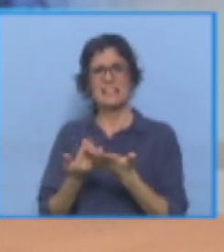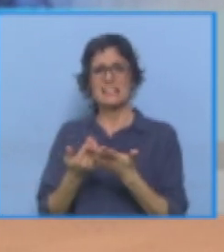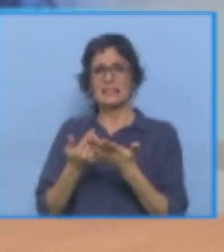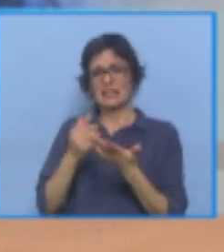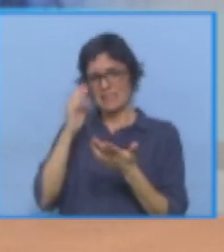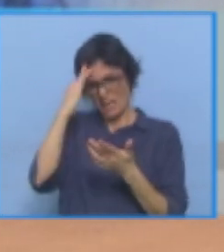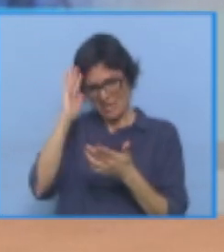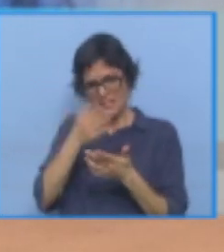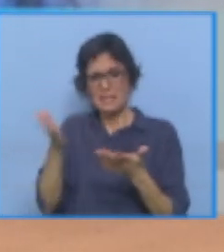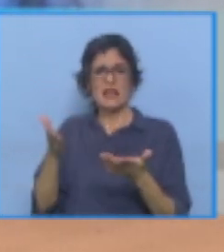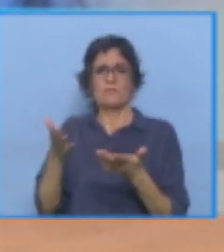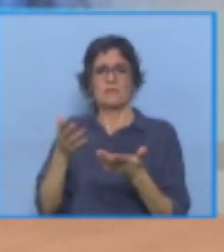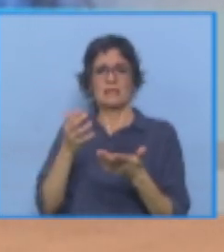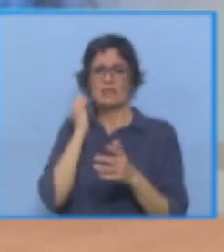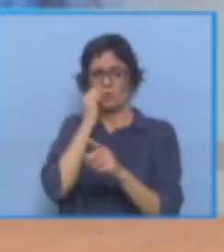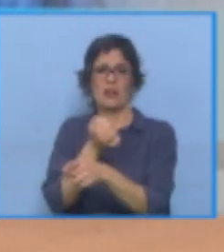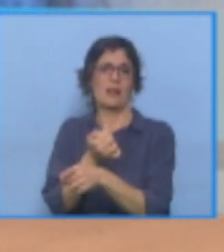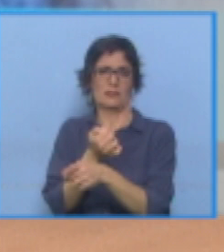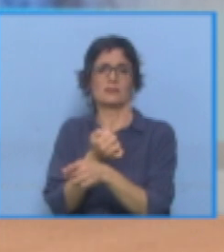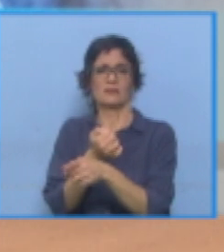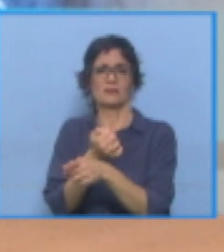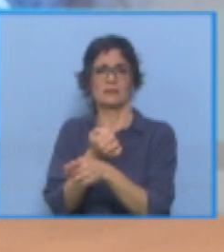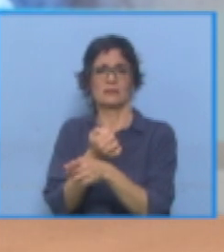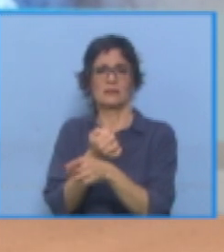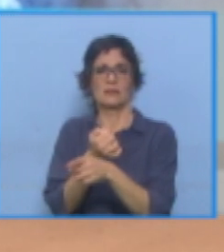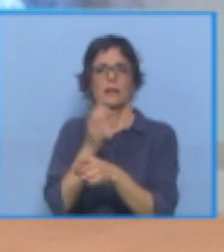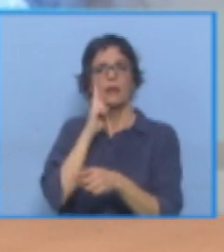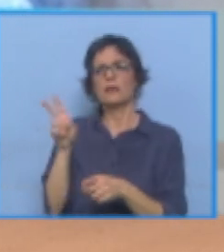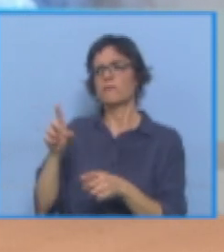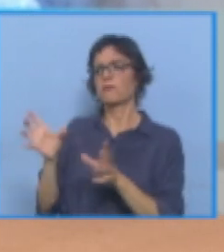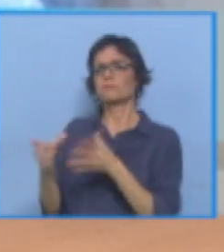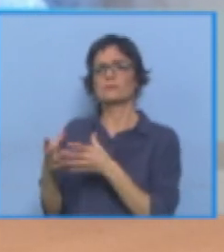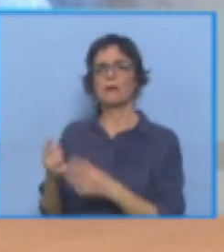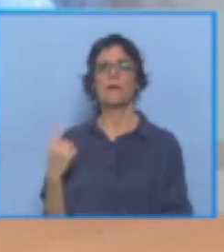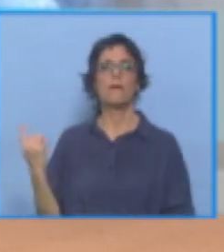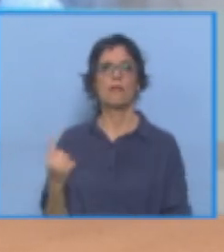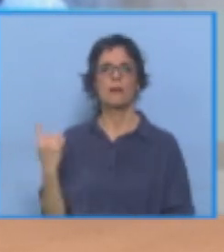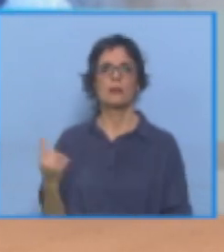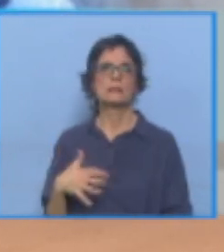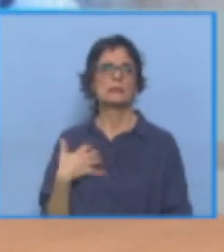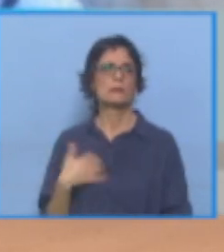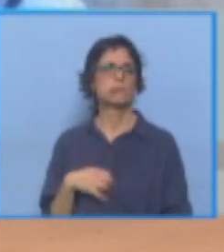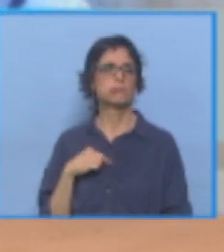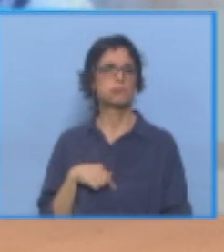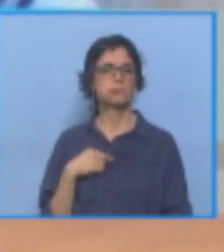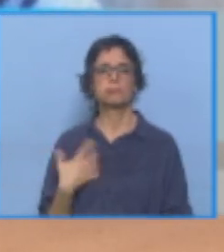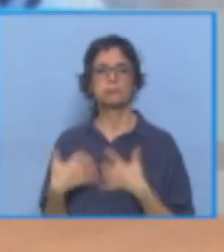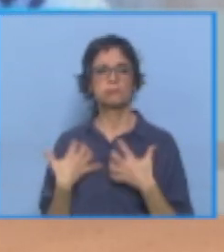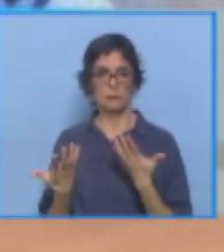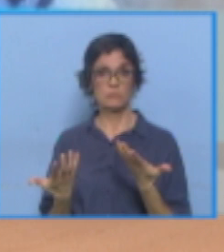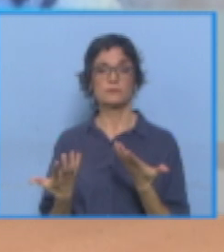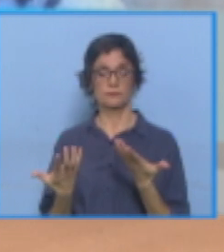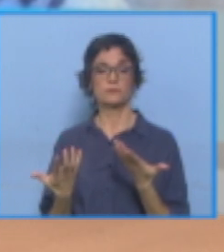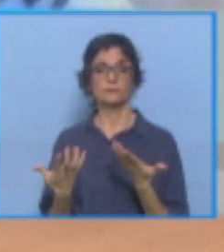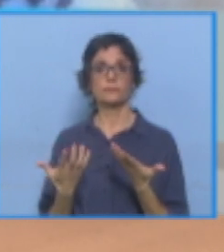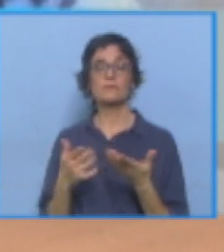são graves há 30, 40 anos. Portanto, há esta, como em qualquer assunto que envolve a Igreja Católica, pela sua dimensão,